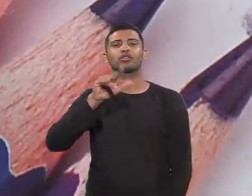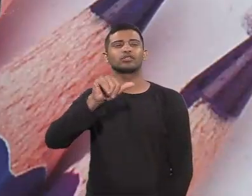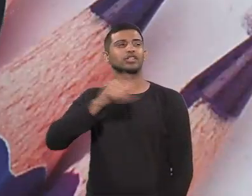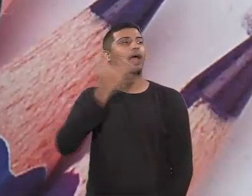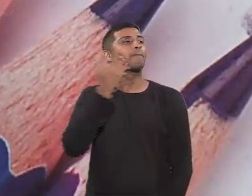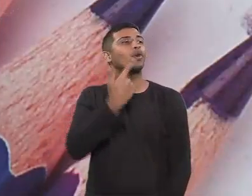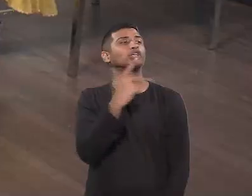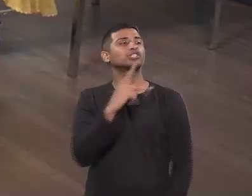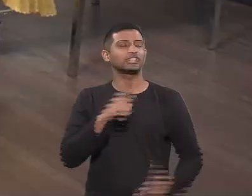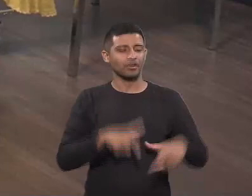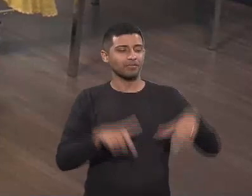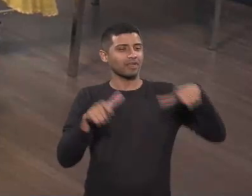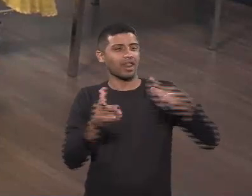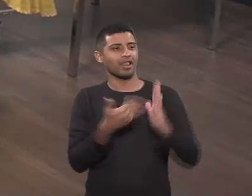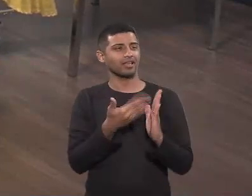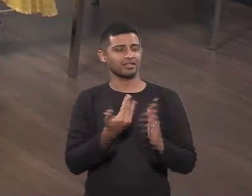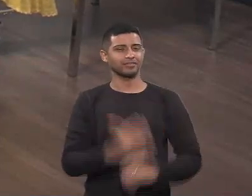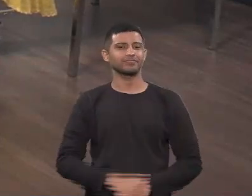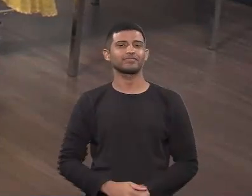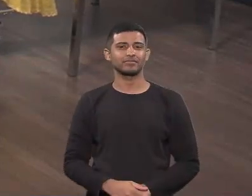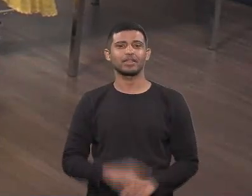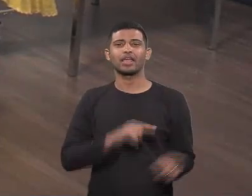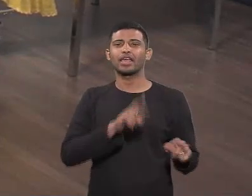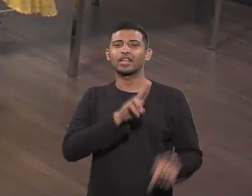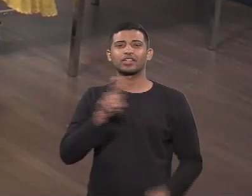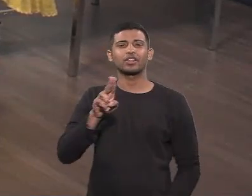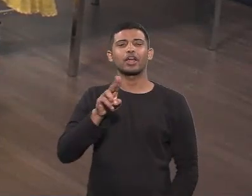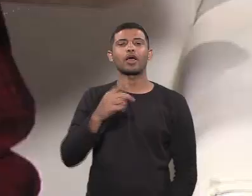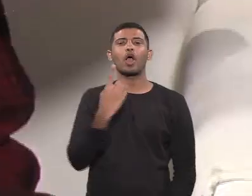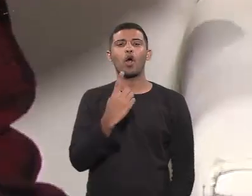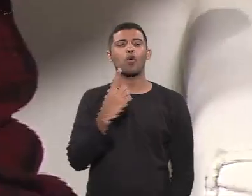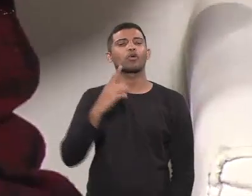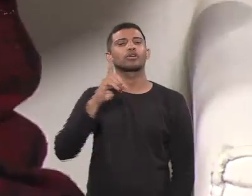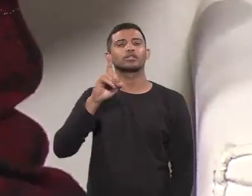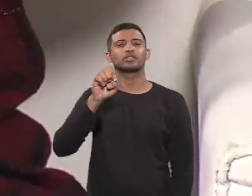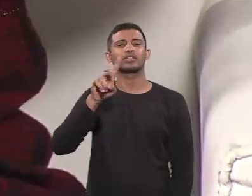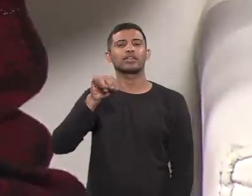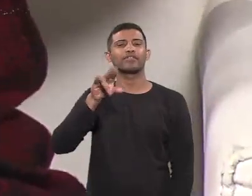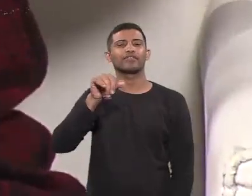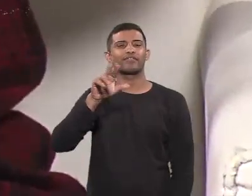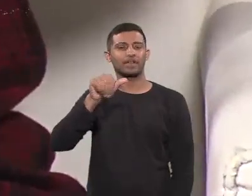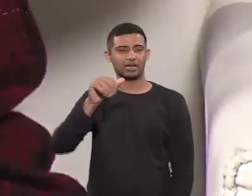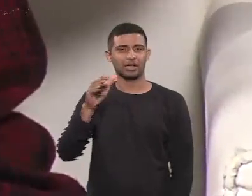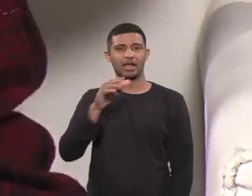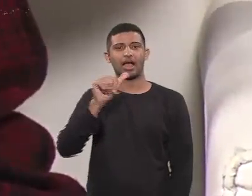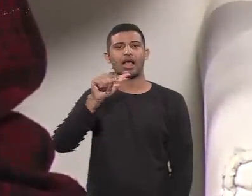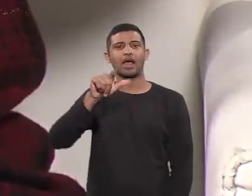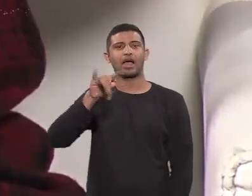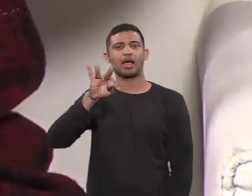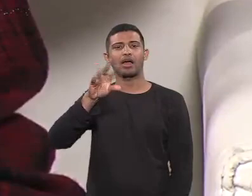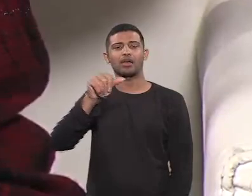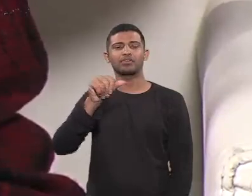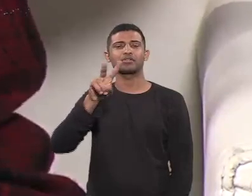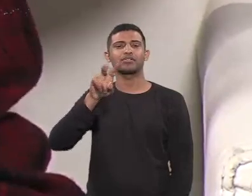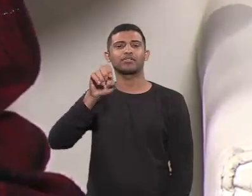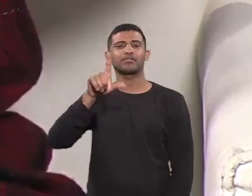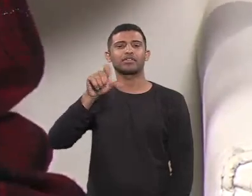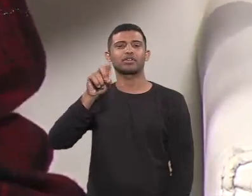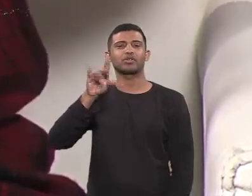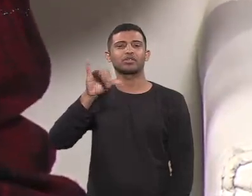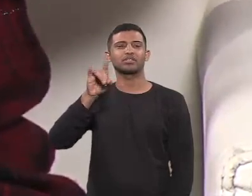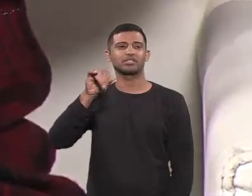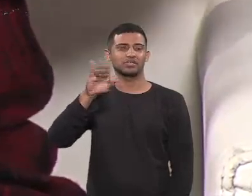mostra o teu livro. Então, esse é o Um Devagar em Alta Velocidade. Livro que você escreveu, você